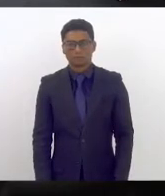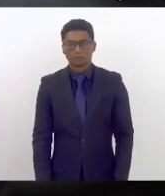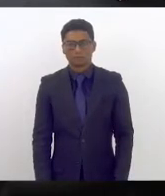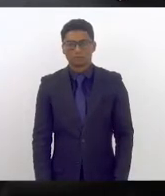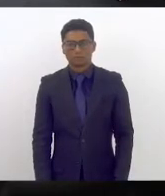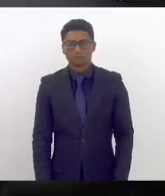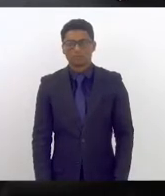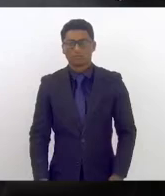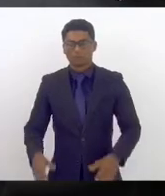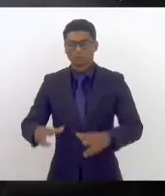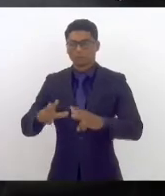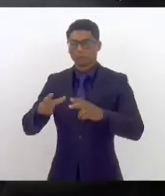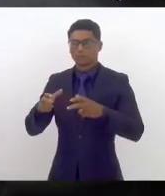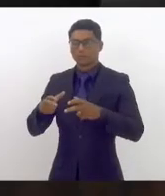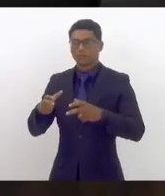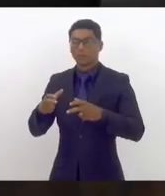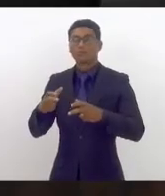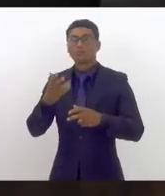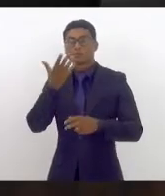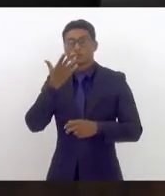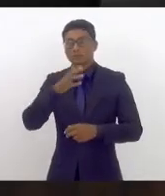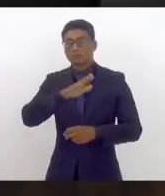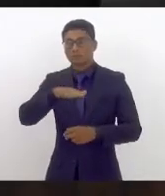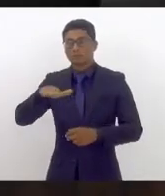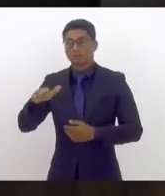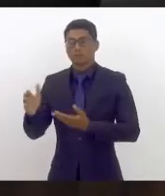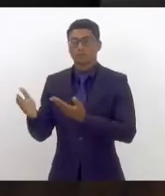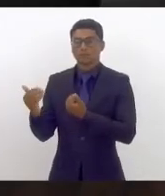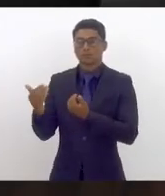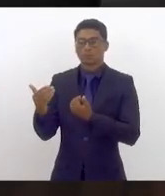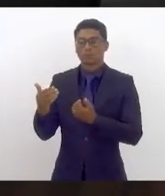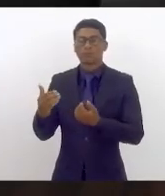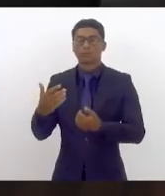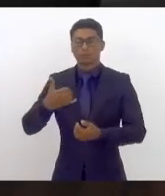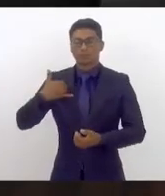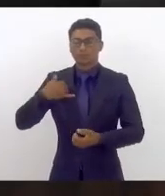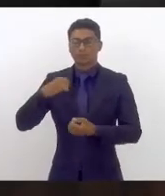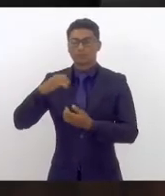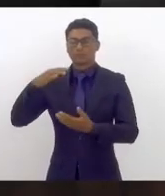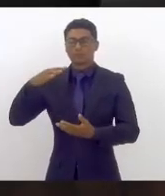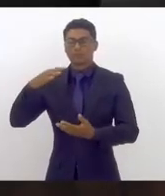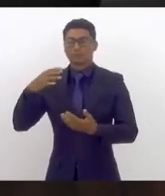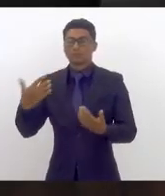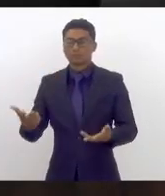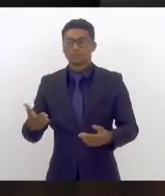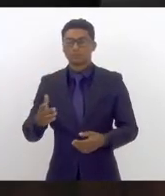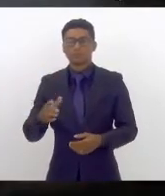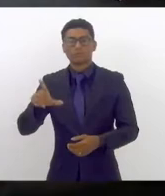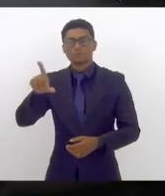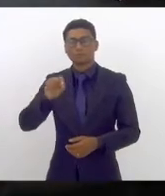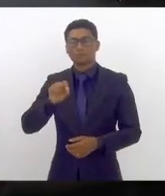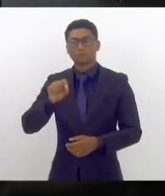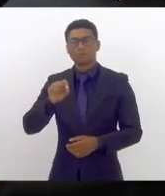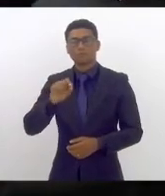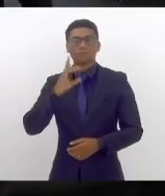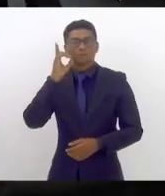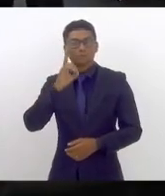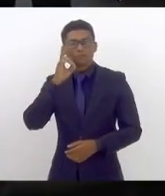pela comissão de assuntos da criança adolescente e do Idoso presidência designa deputada Renata Souza